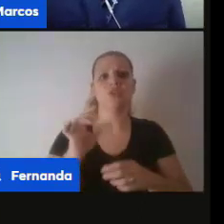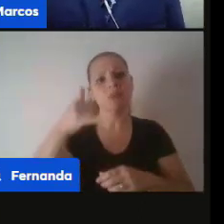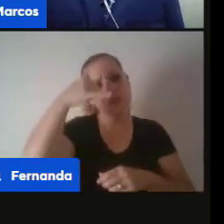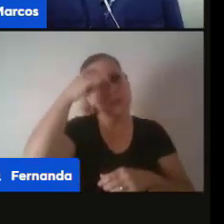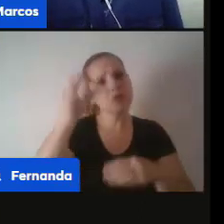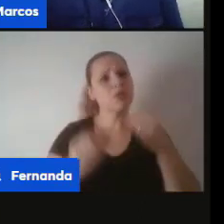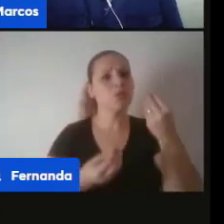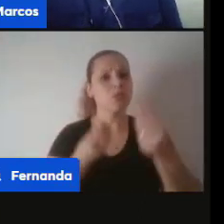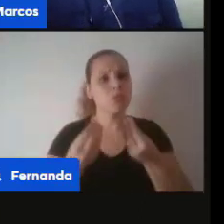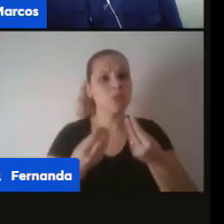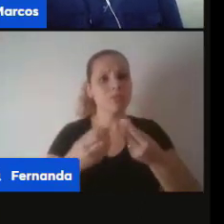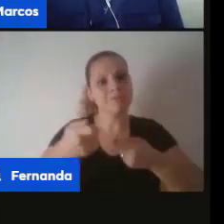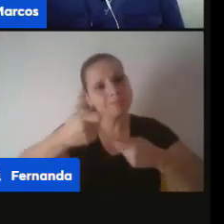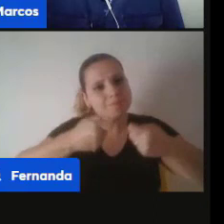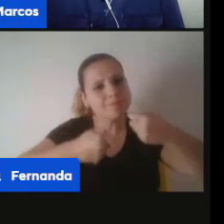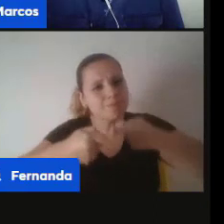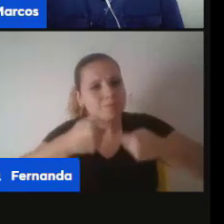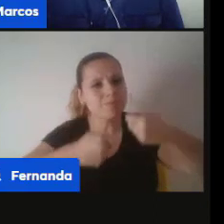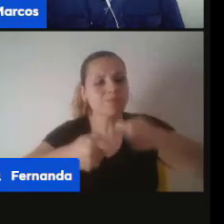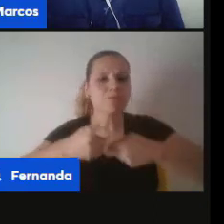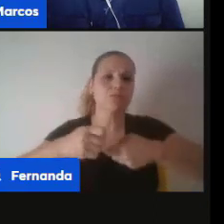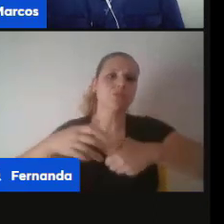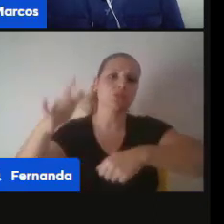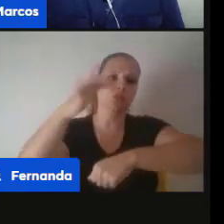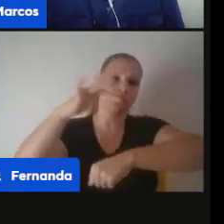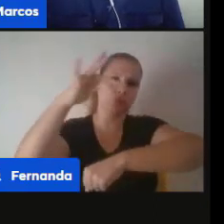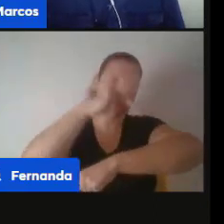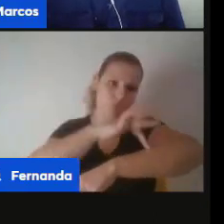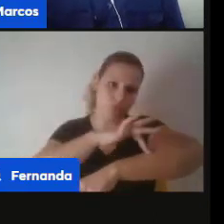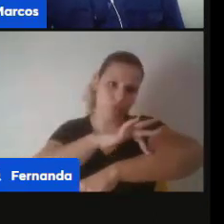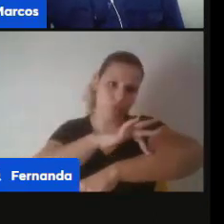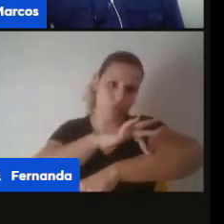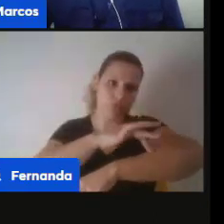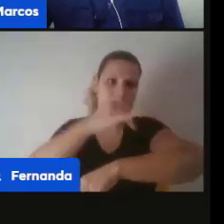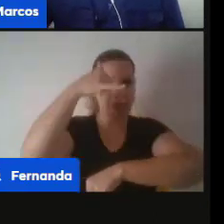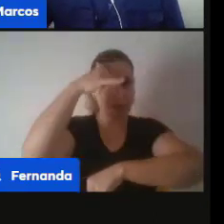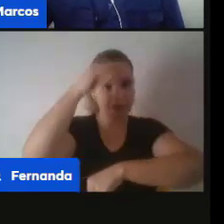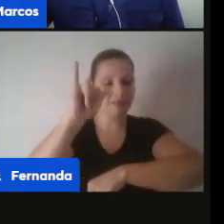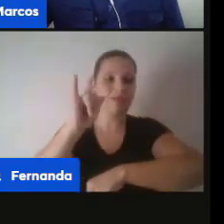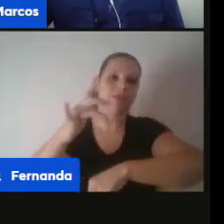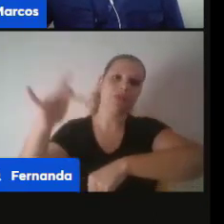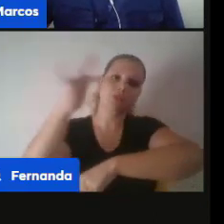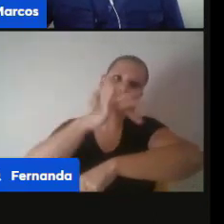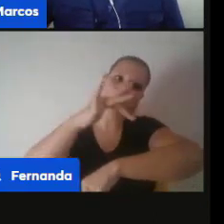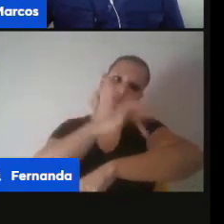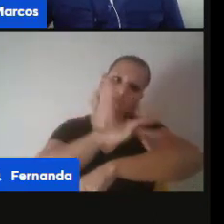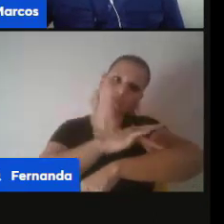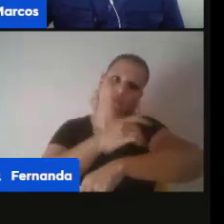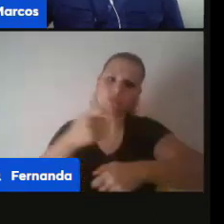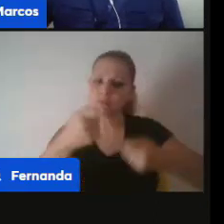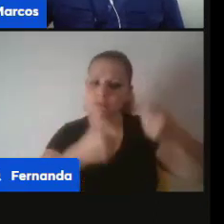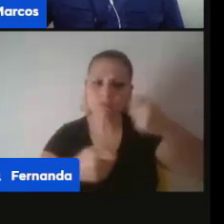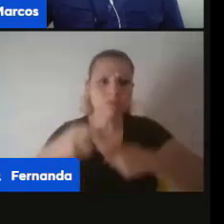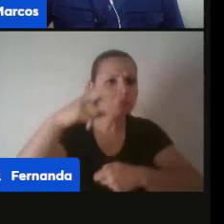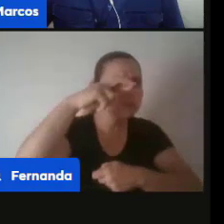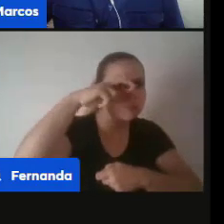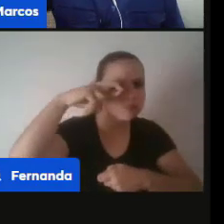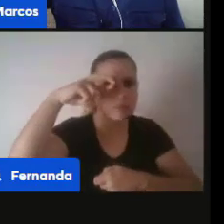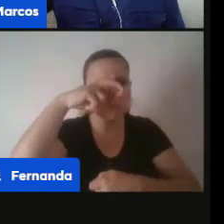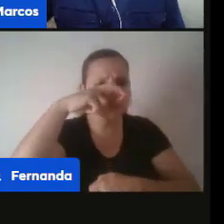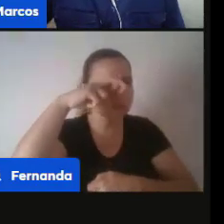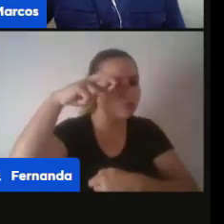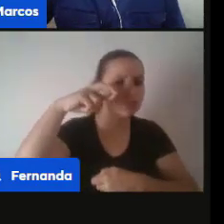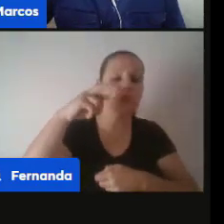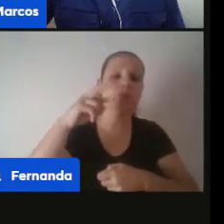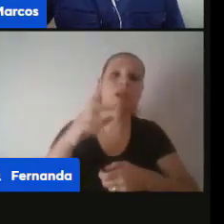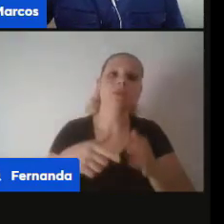doença é o controle do mosquito. A maneira de evitar o mosquito é o controle mecânico, como nós já dissemos antes, porque a